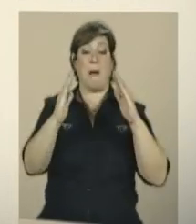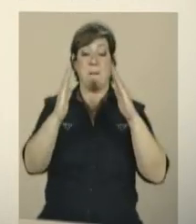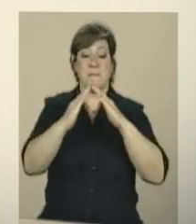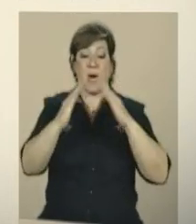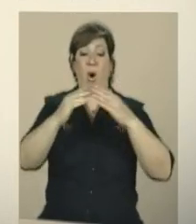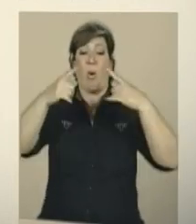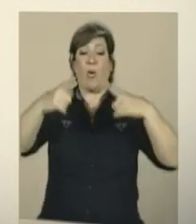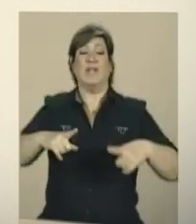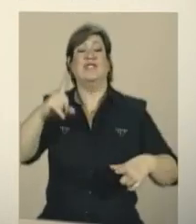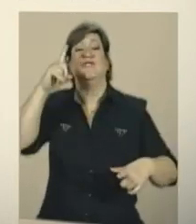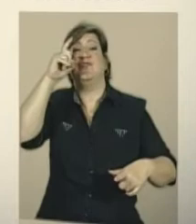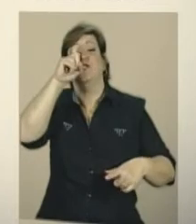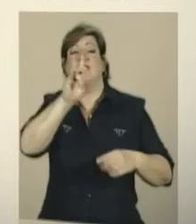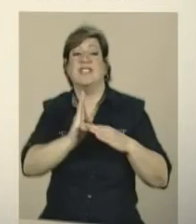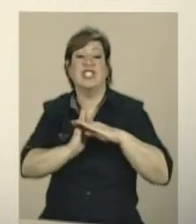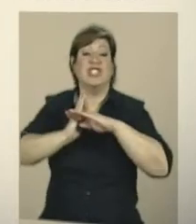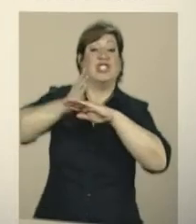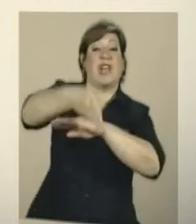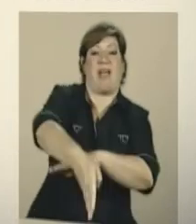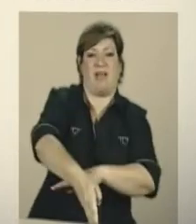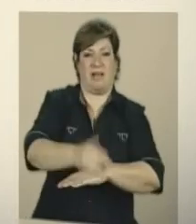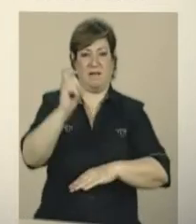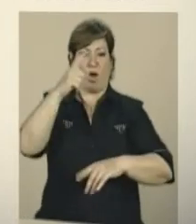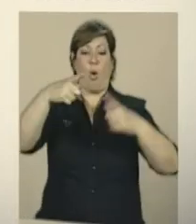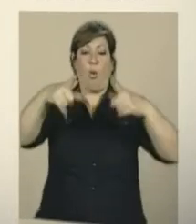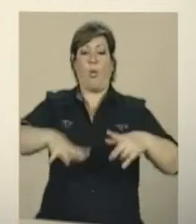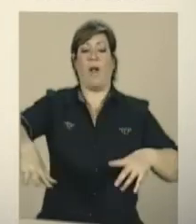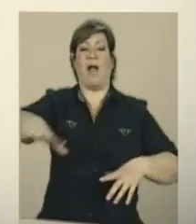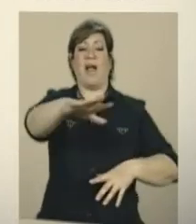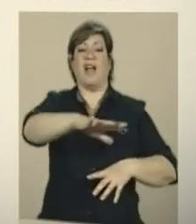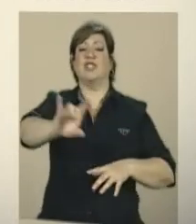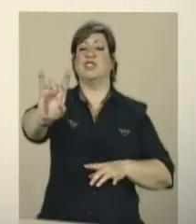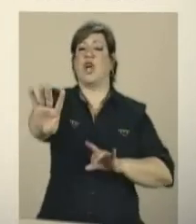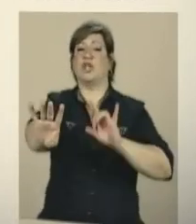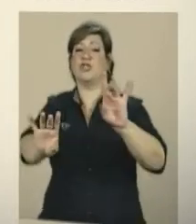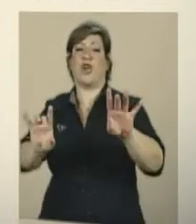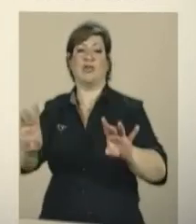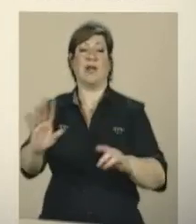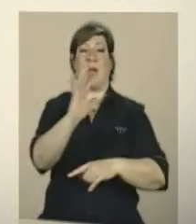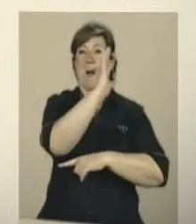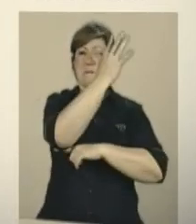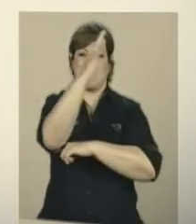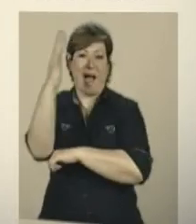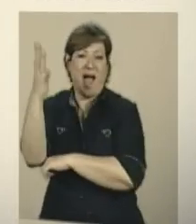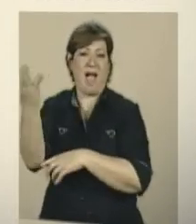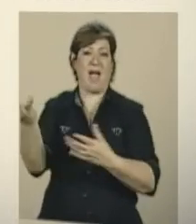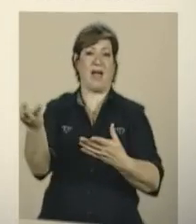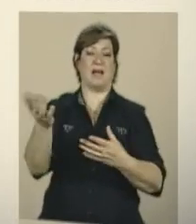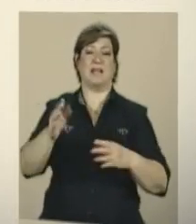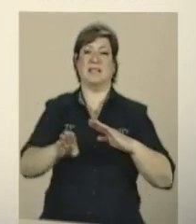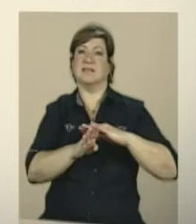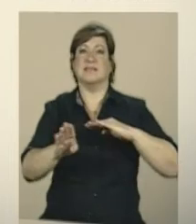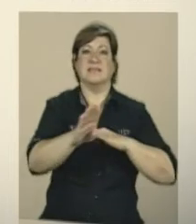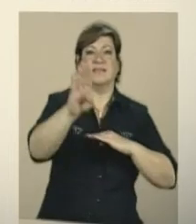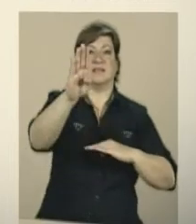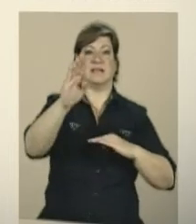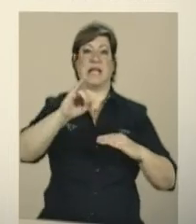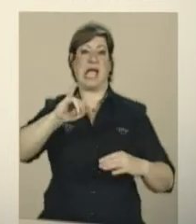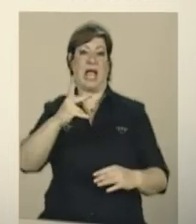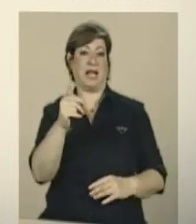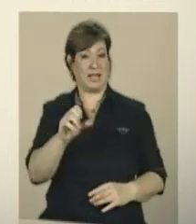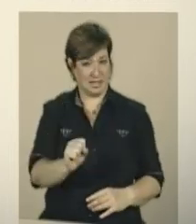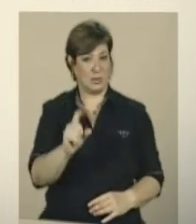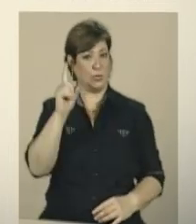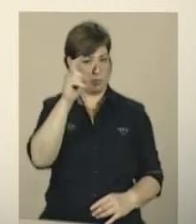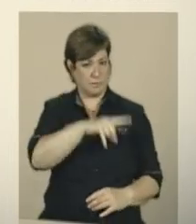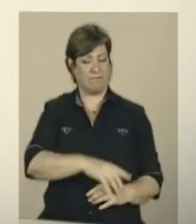lugares de acesso mais difícil em áreas isoladas no meio da floresta em Serras e Ilhas para atender